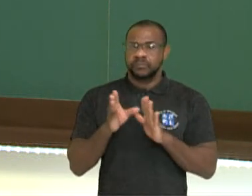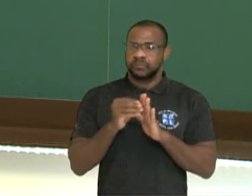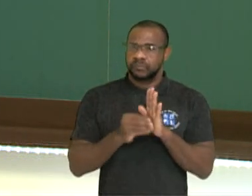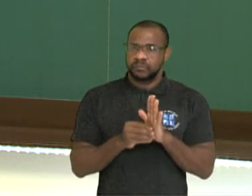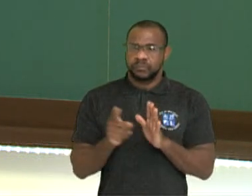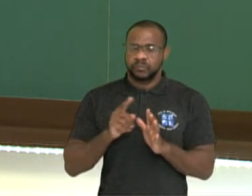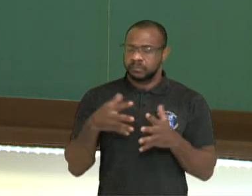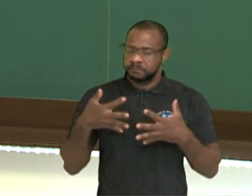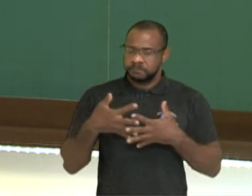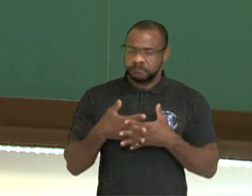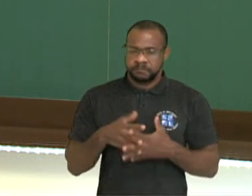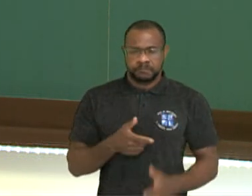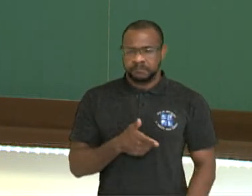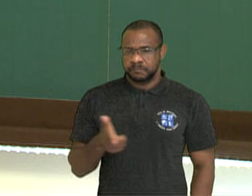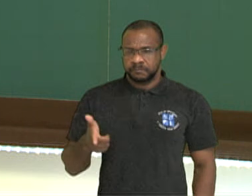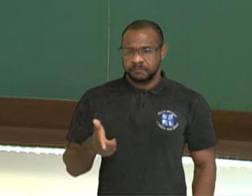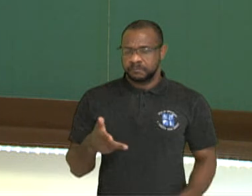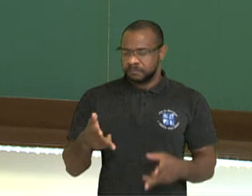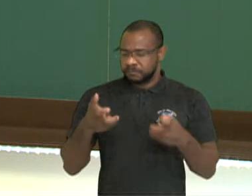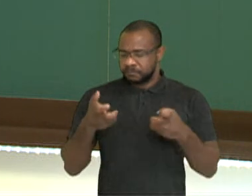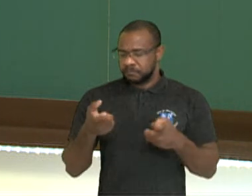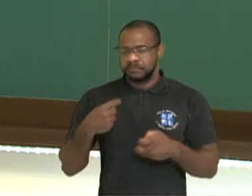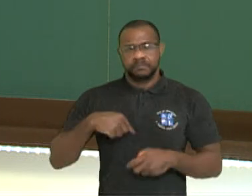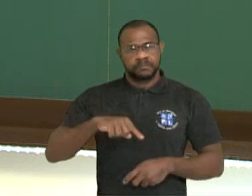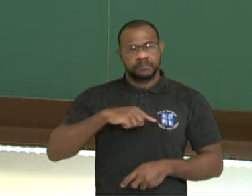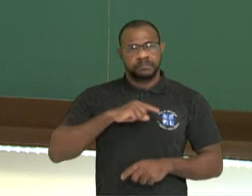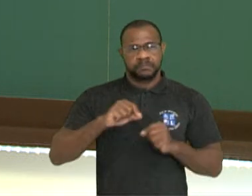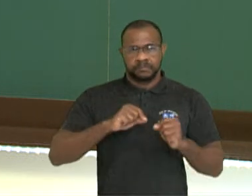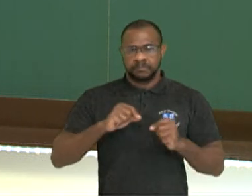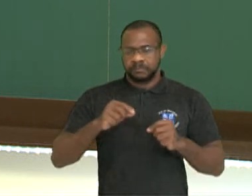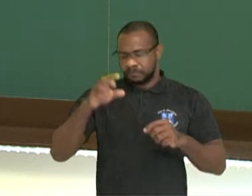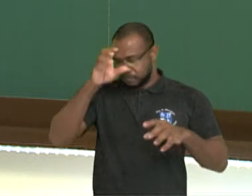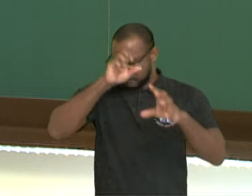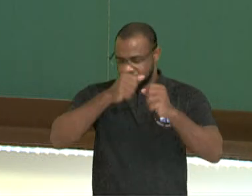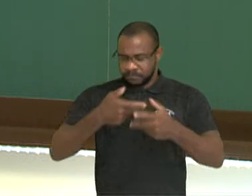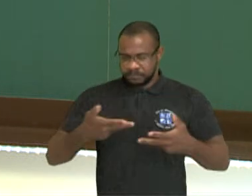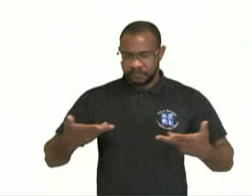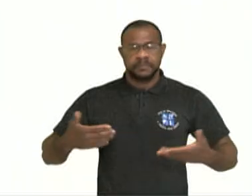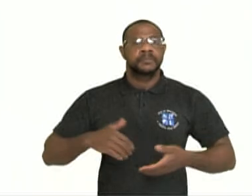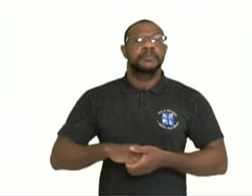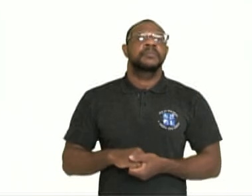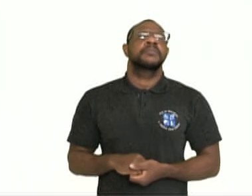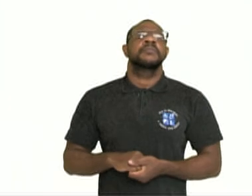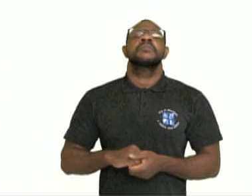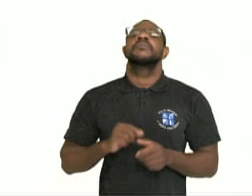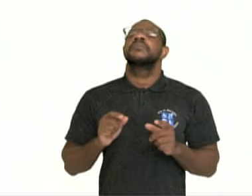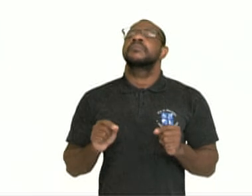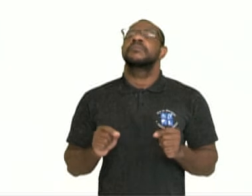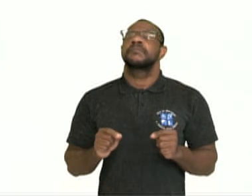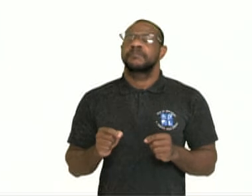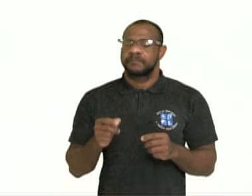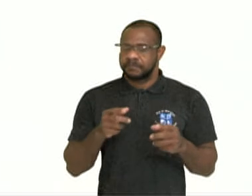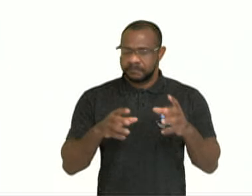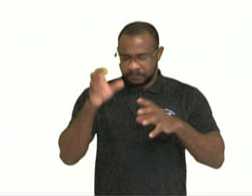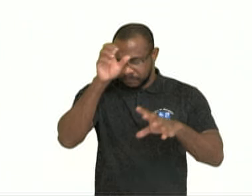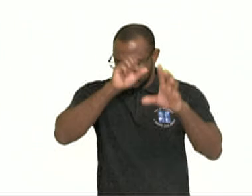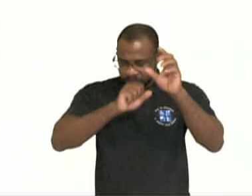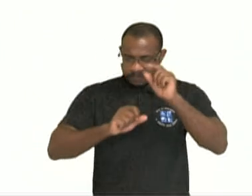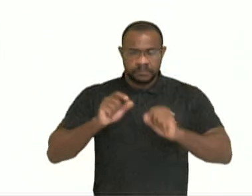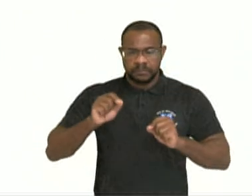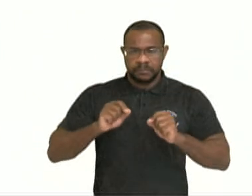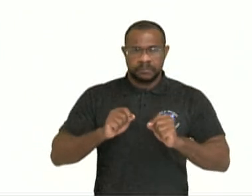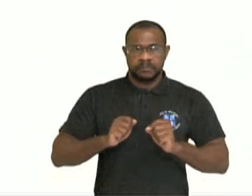é complicado, pela lógica nós conseguimos assimilar. Então, o que aprendemos? Análise dos